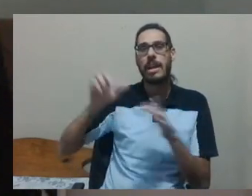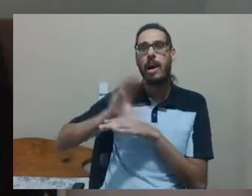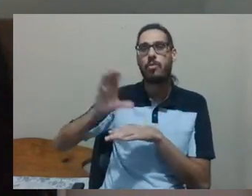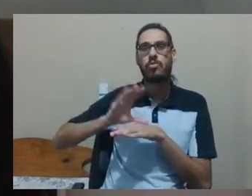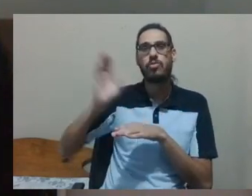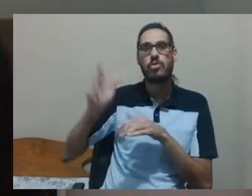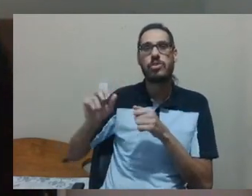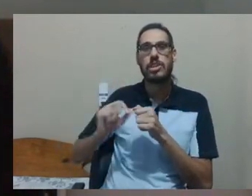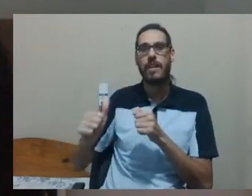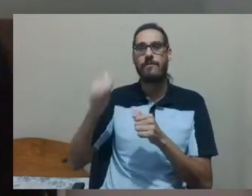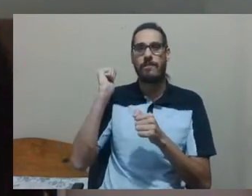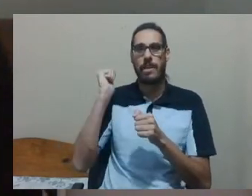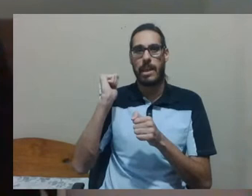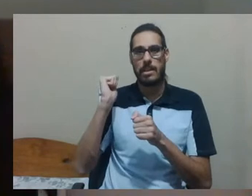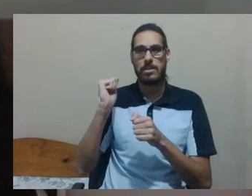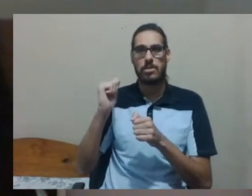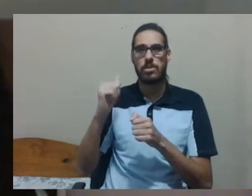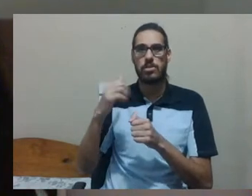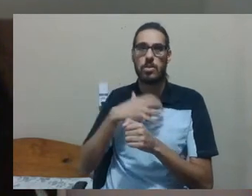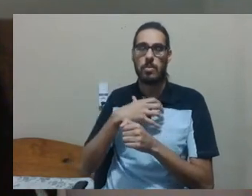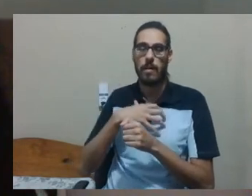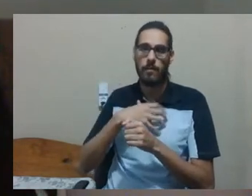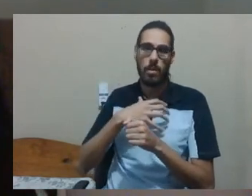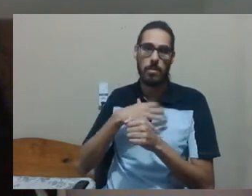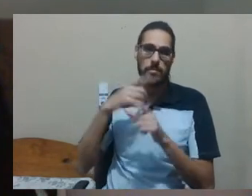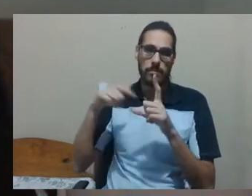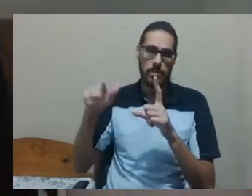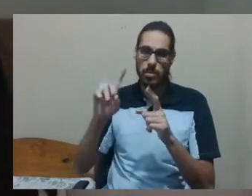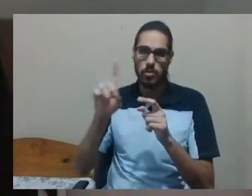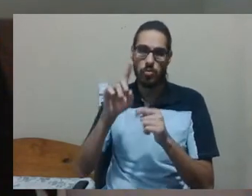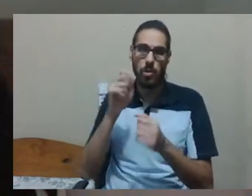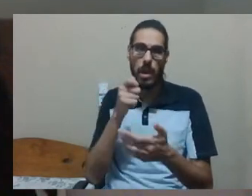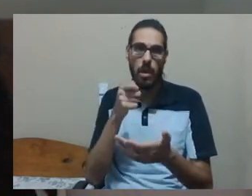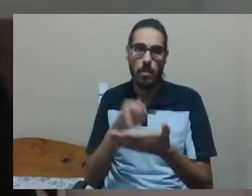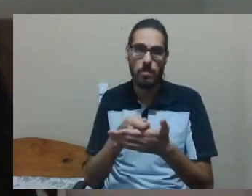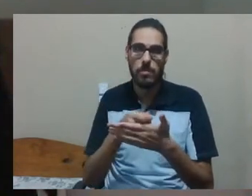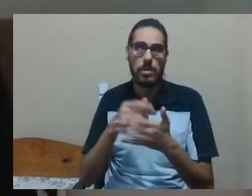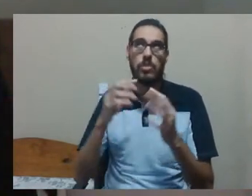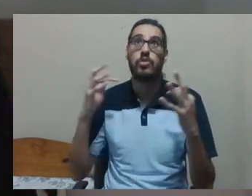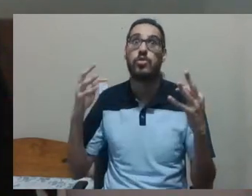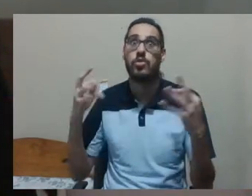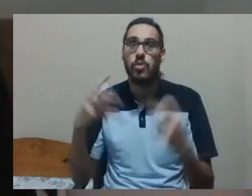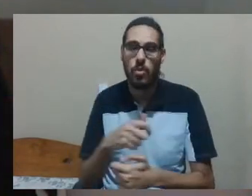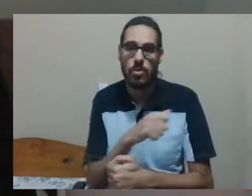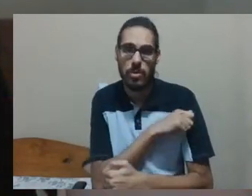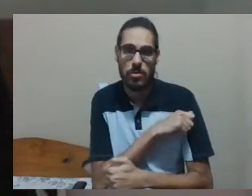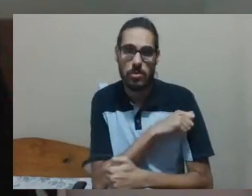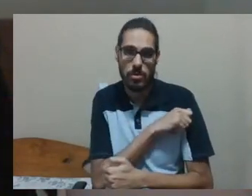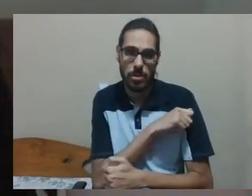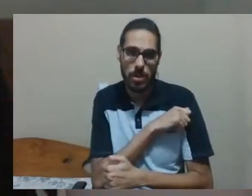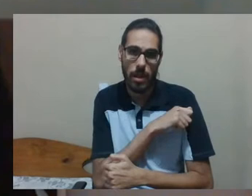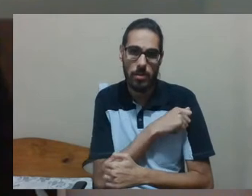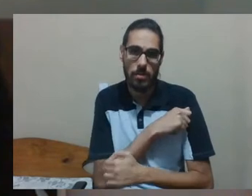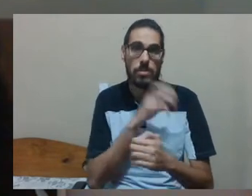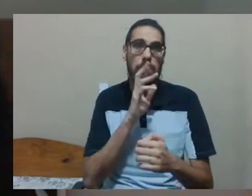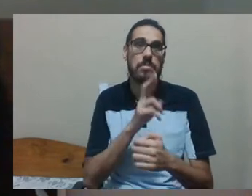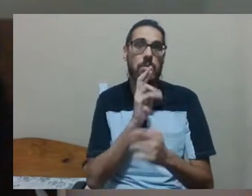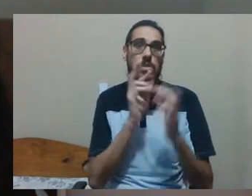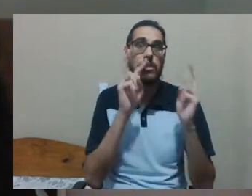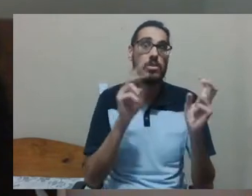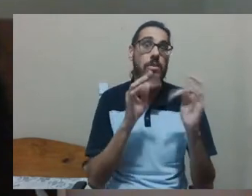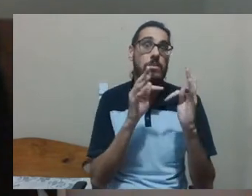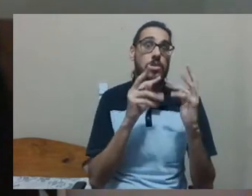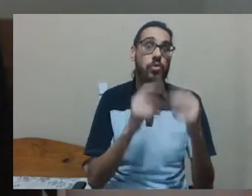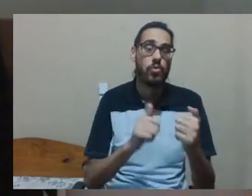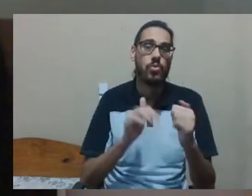estatístico, não é necessário que todos os estudantes respondam sobre todas as atividades, mas permitir,